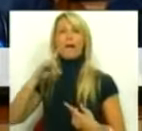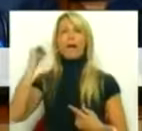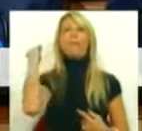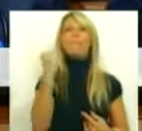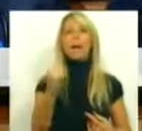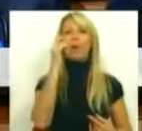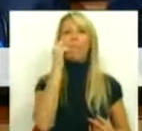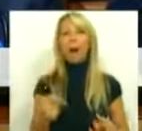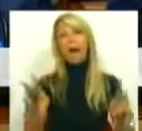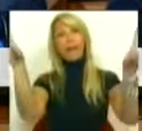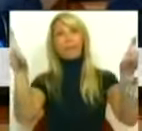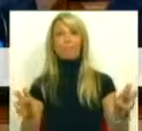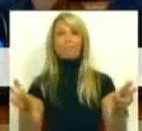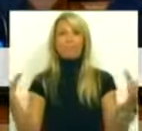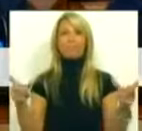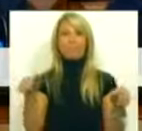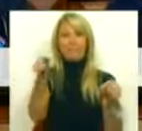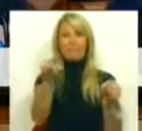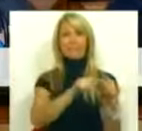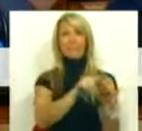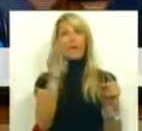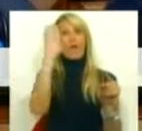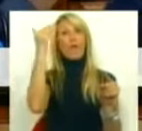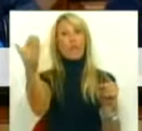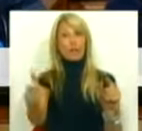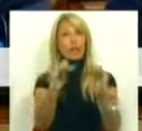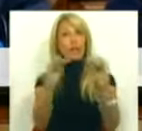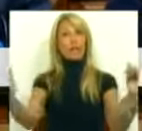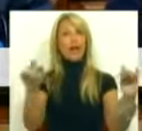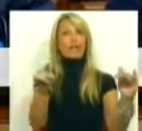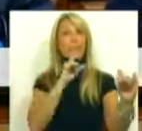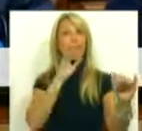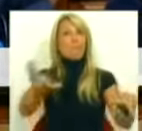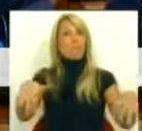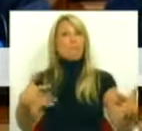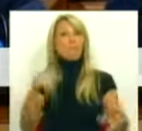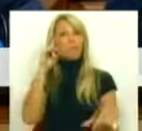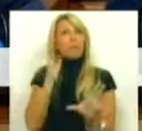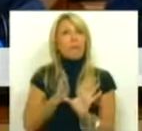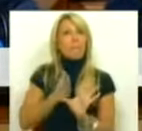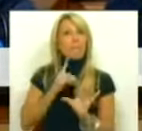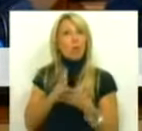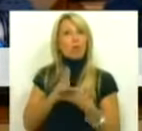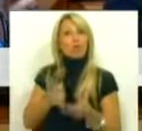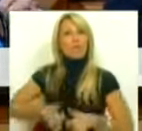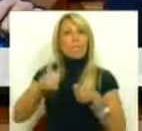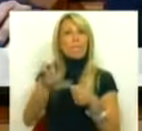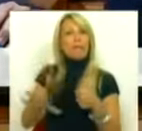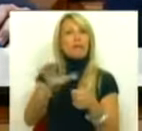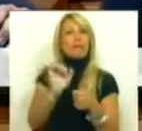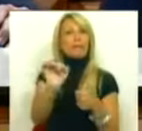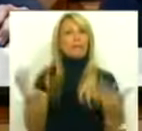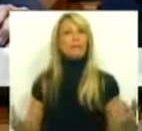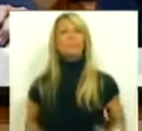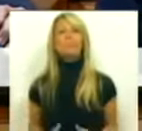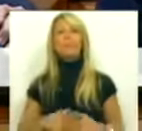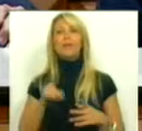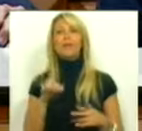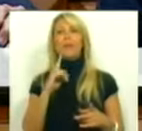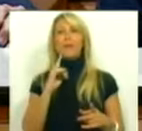é naturalmente uma matéria que só os psicanalistas poderão estudar melhor. E por último, uma questão que também não deixa de